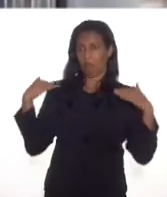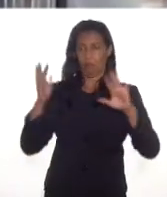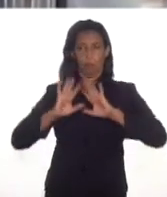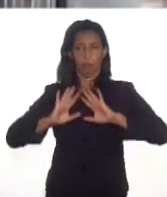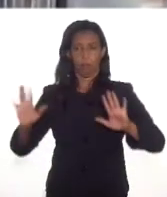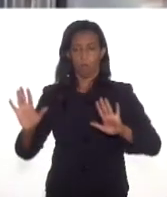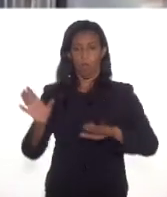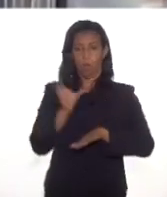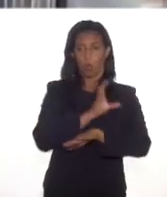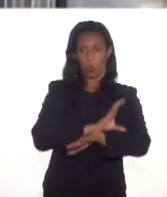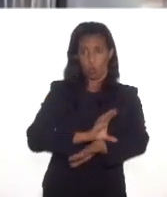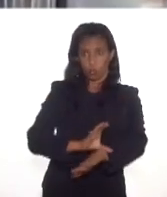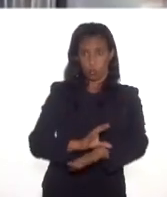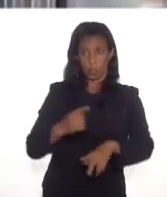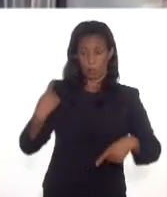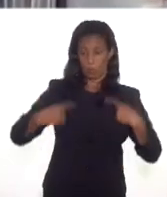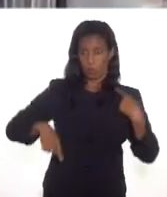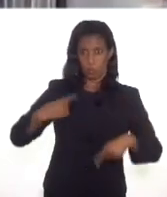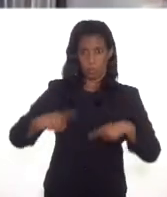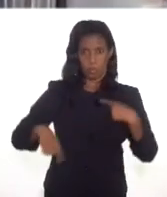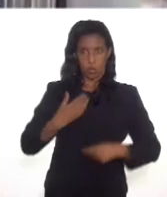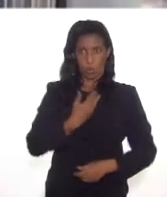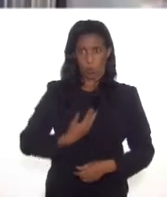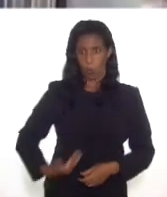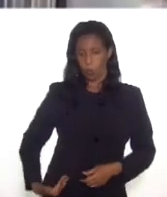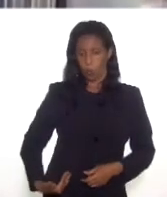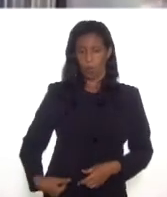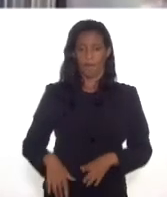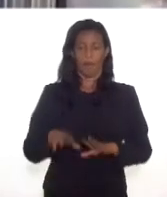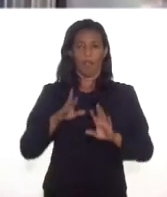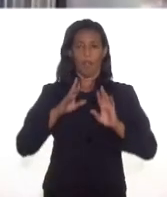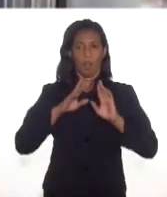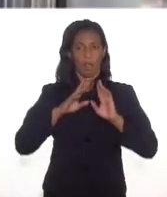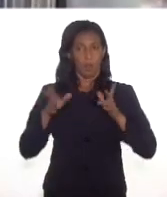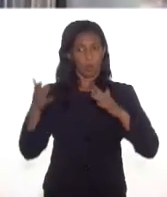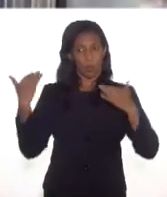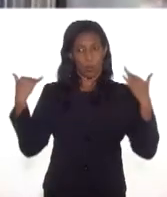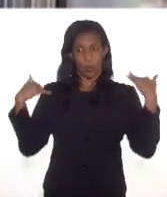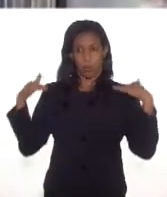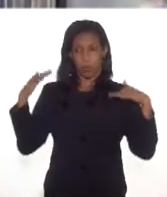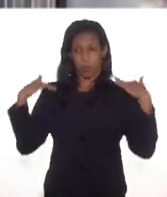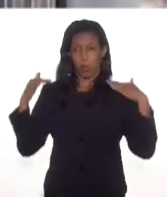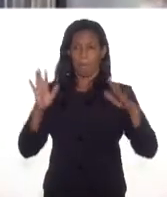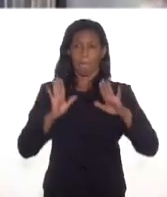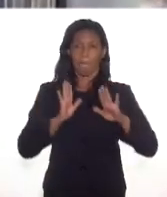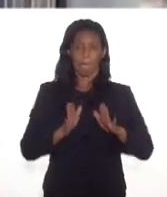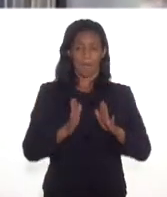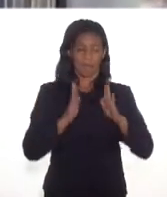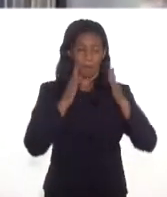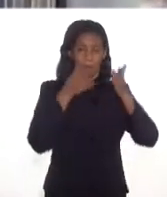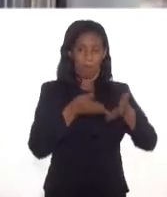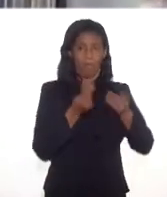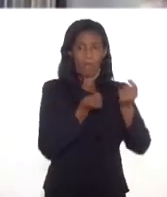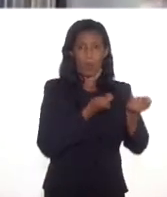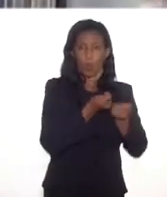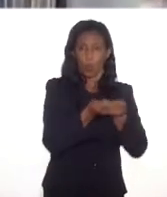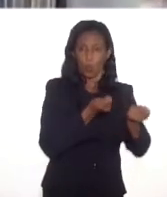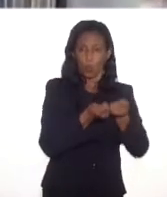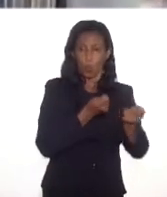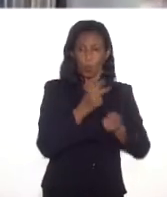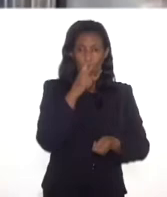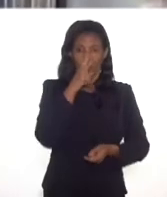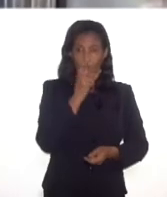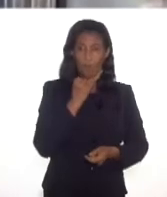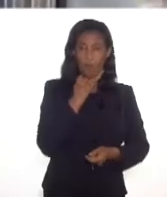pública da cultura, ela tem um viés não só do entretenimento, mas tem um viés econômico muito